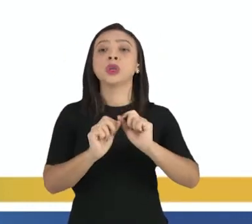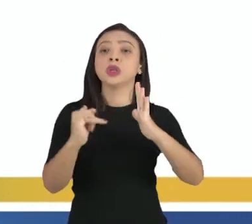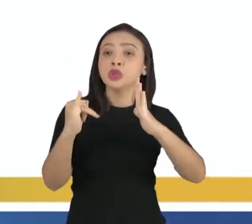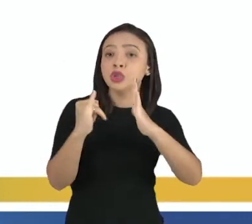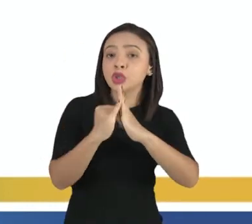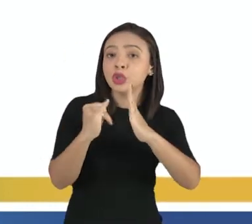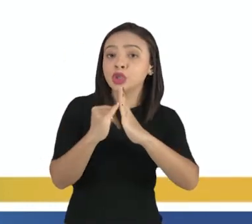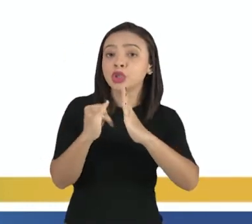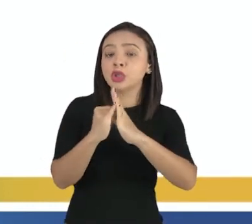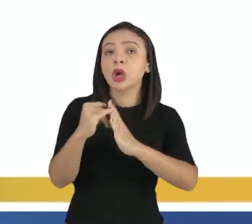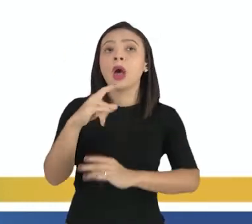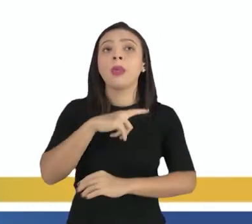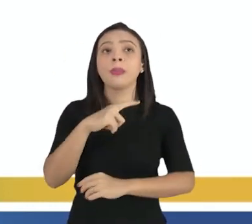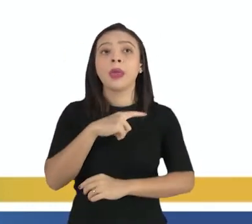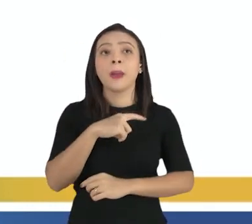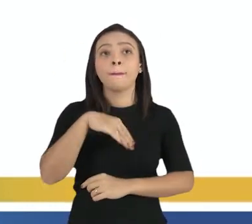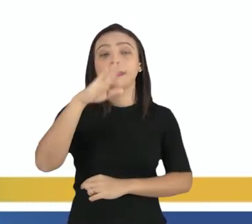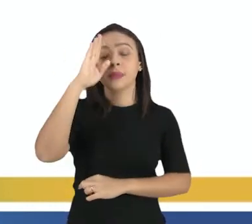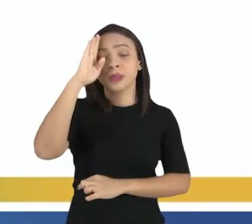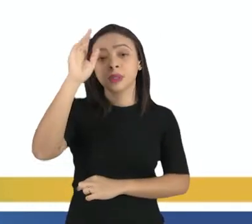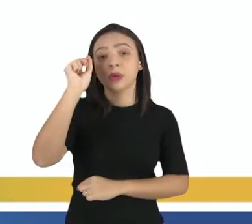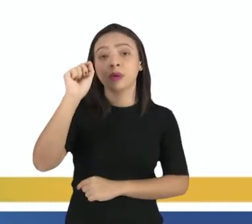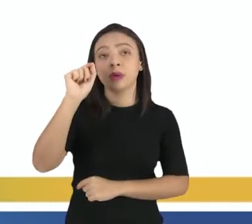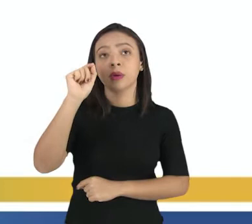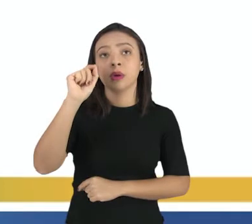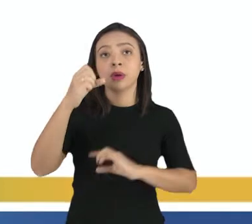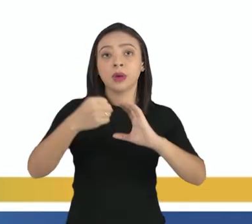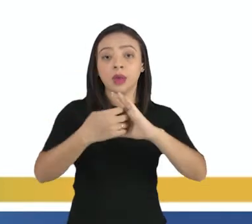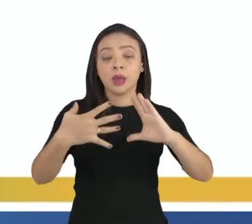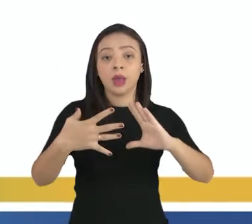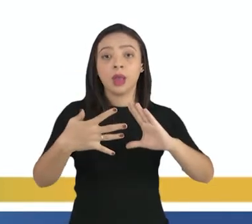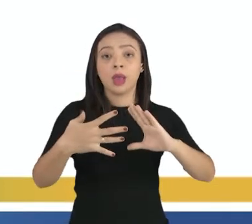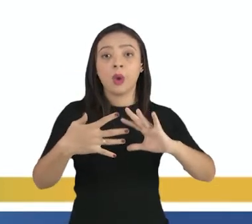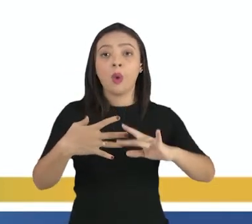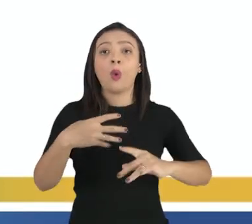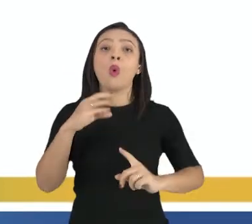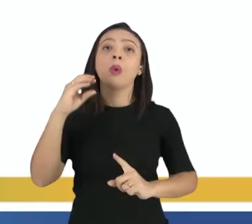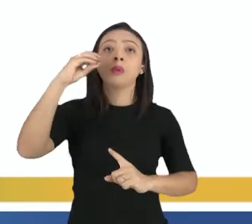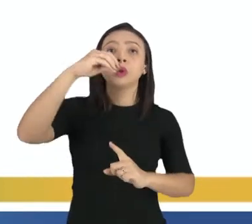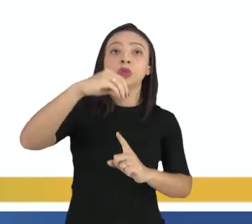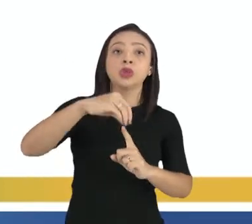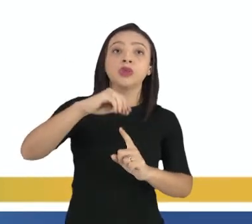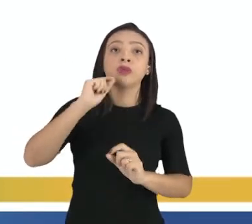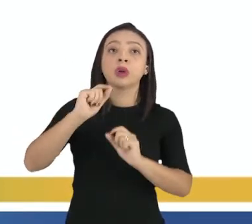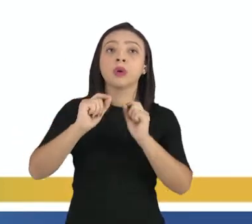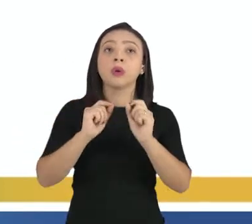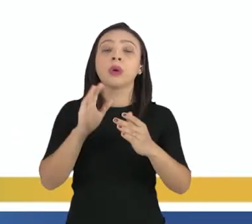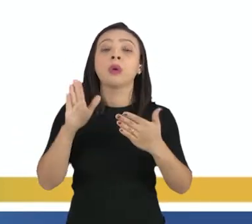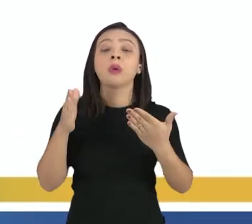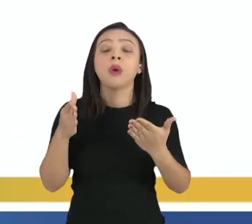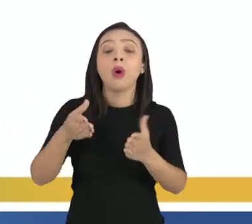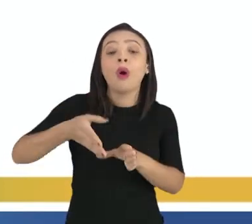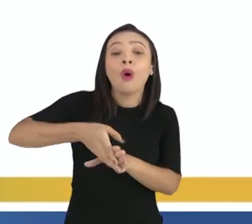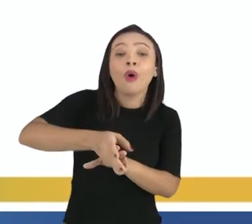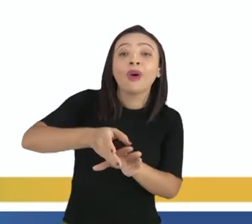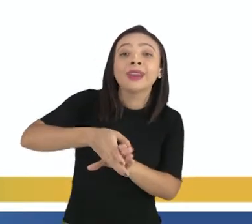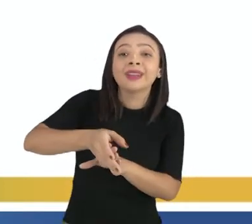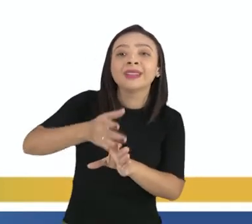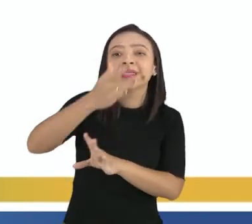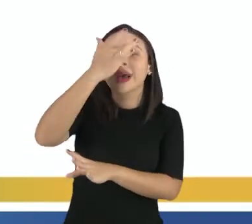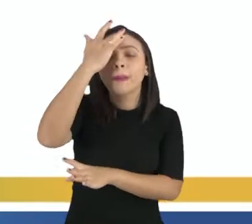tem como principal característica o fato de intenção está voltada para instruir o interlocutor